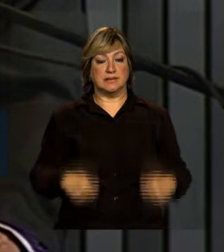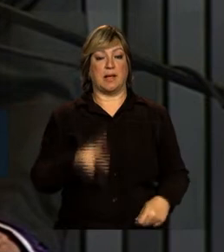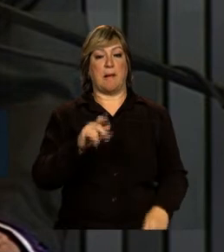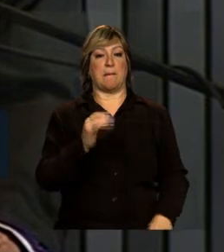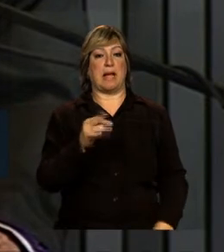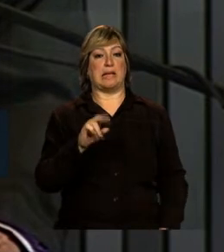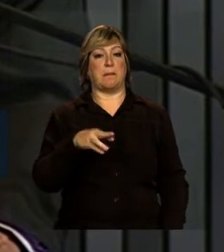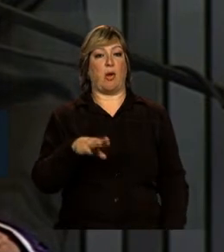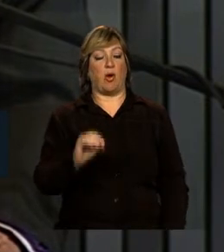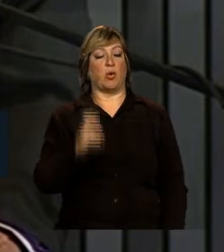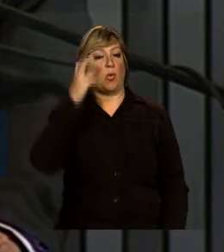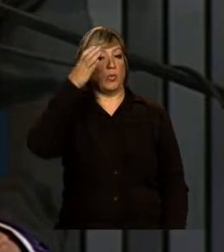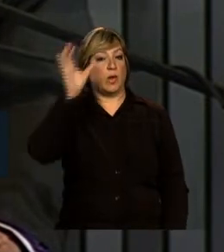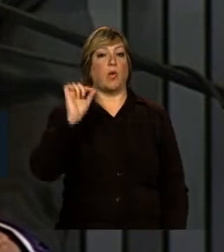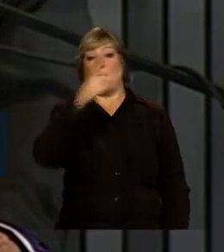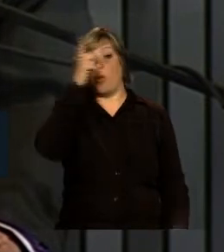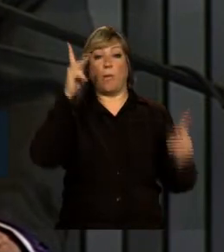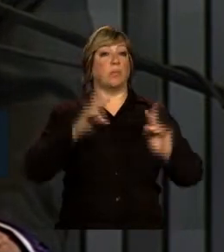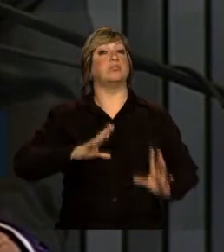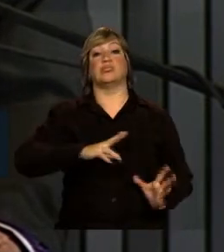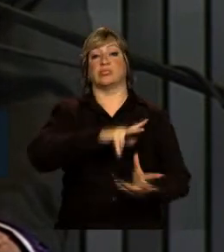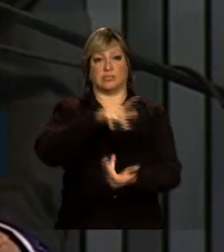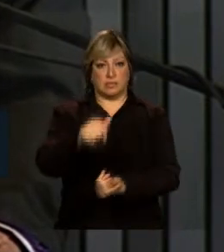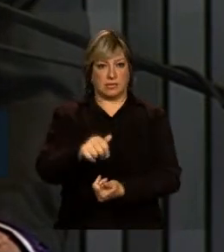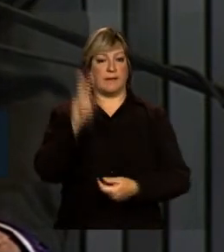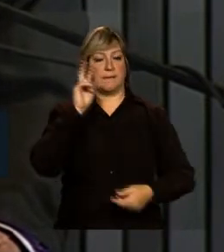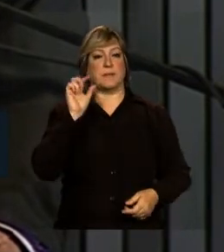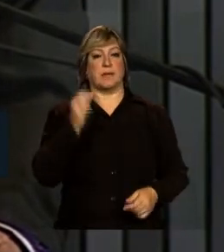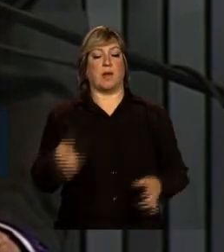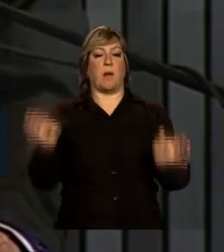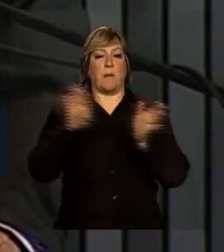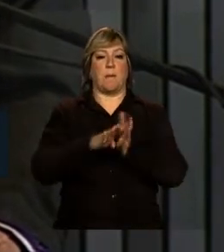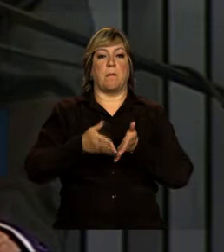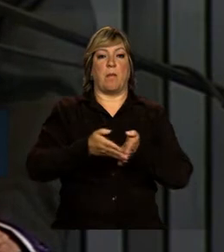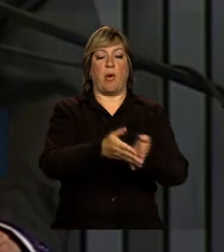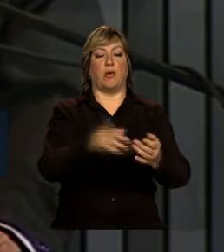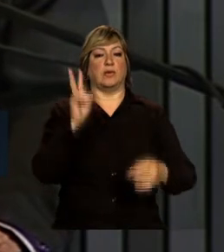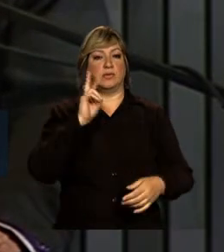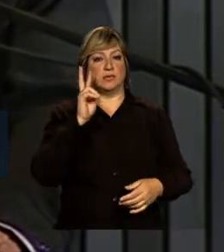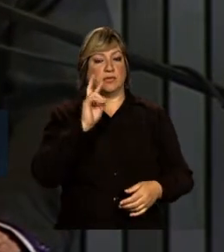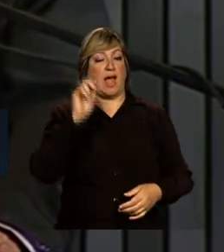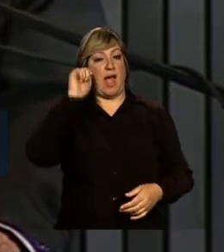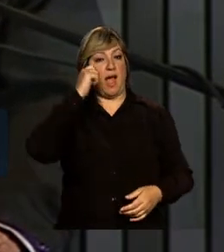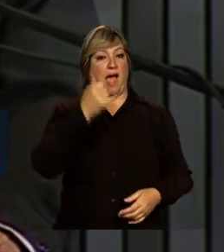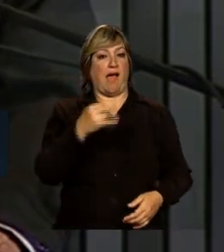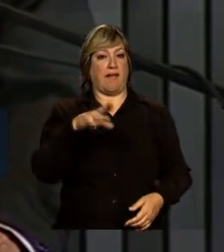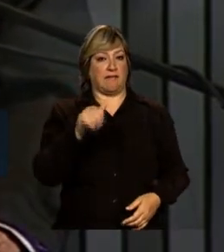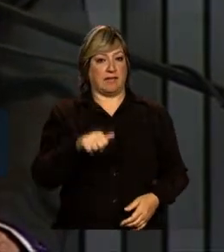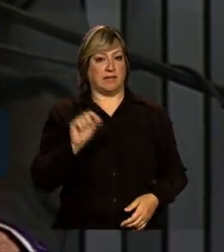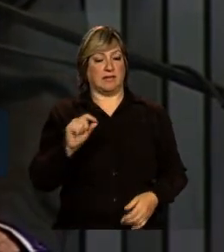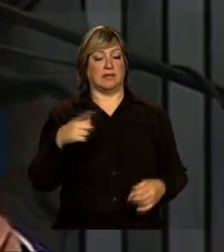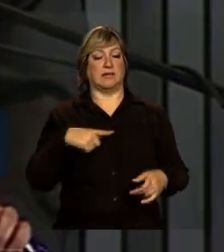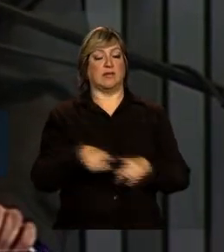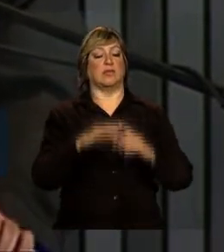cultural da humanidade, em similitude aos portos de saída de africanos em África, que são reconhecidos como patrimônio